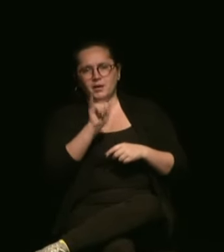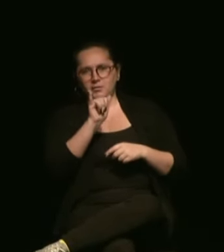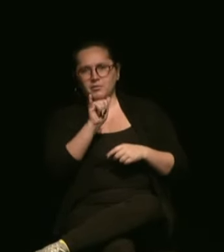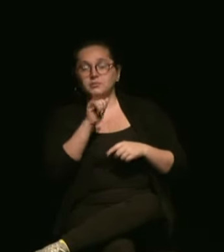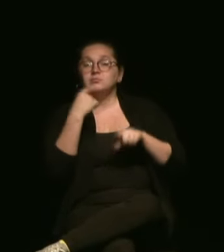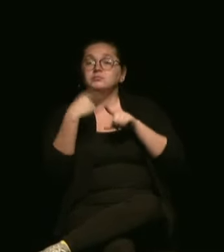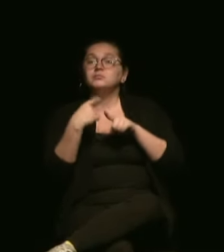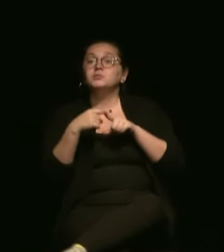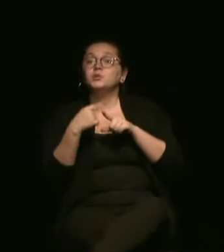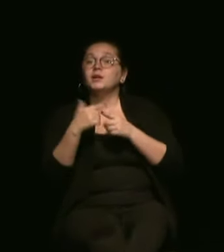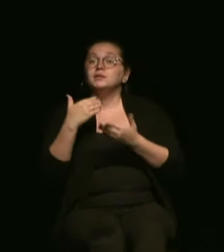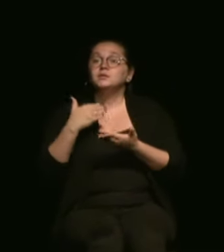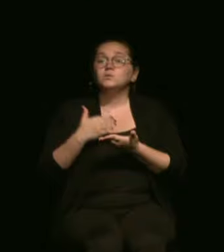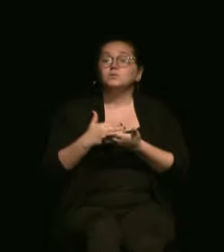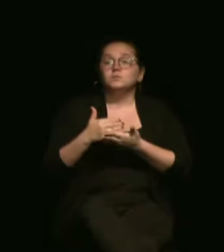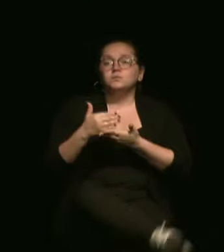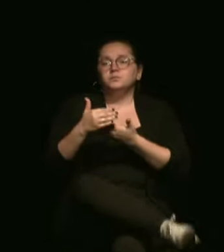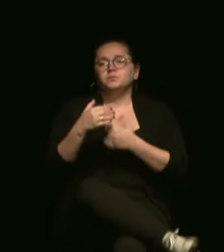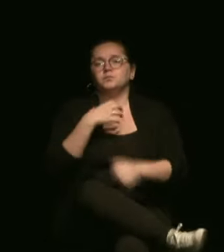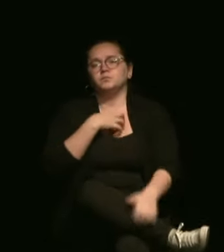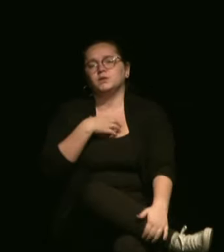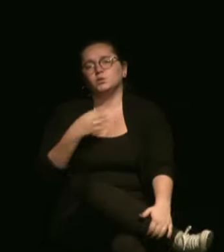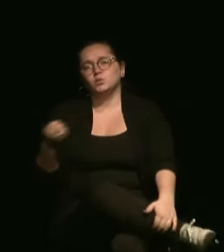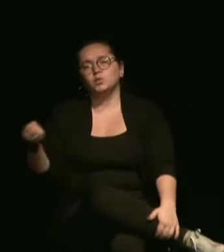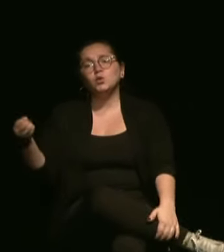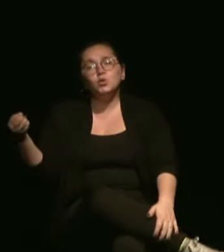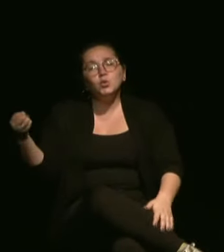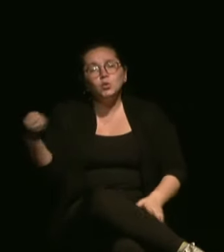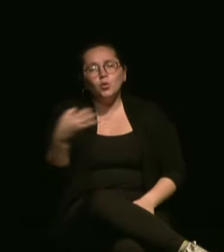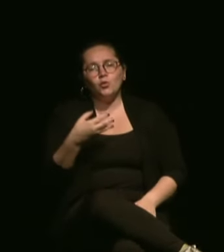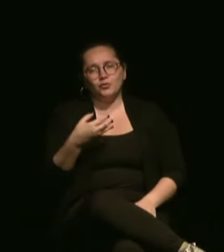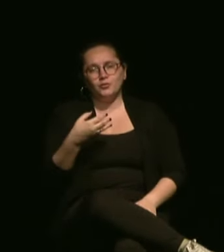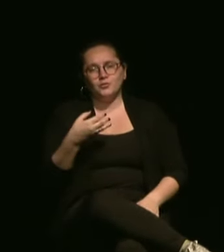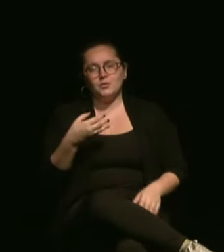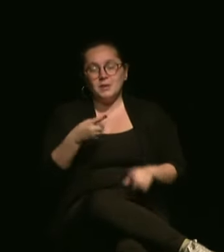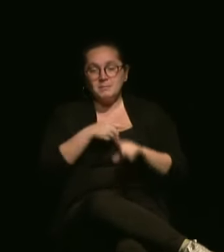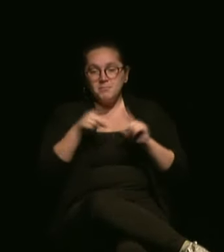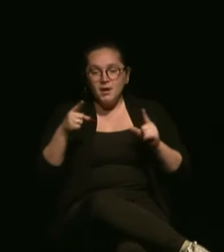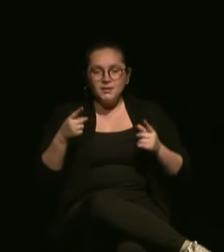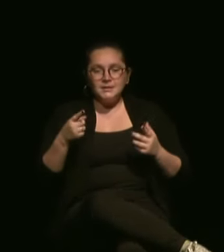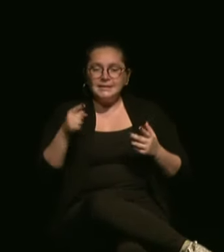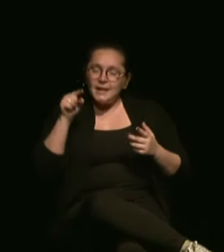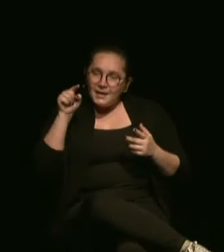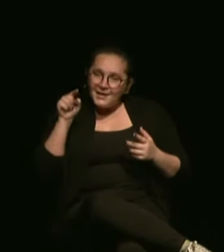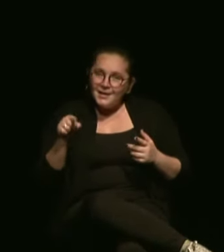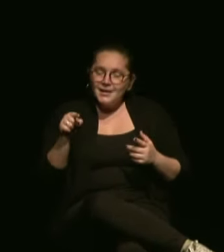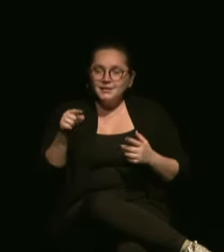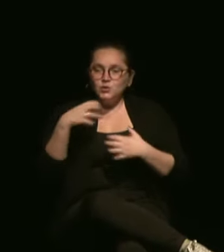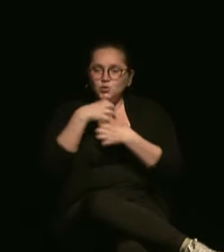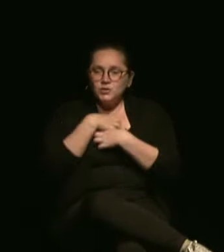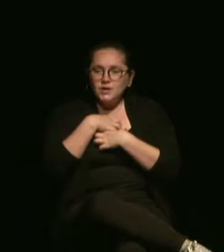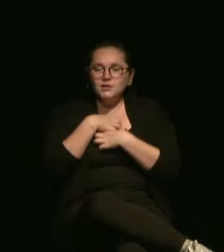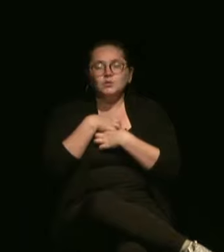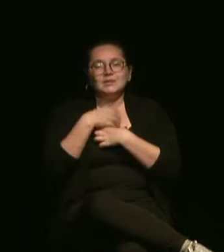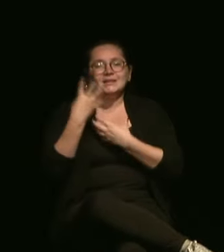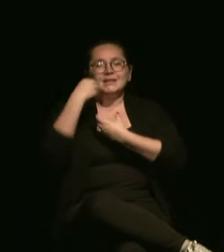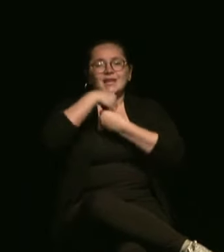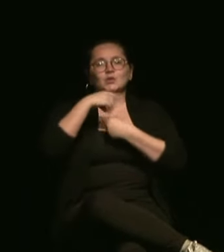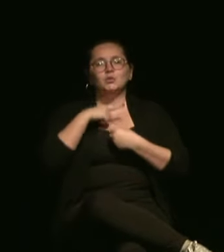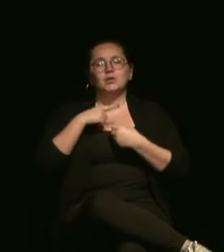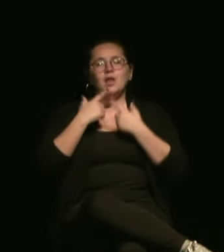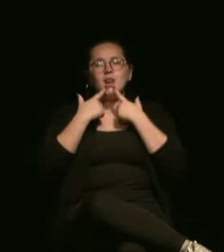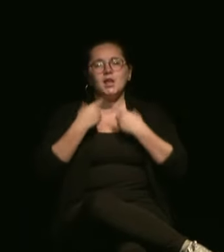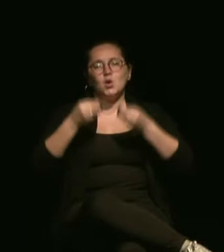começando a explorar esse novo cinema. Então, é um cinema que ainda tem um quê da linguagem do jornalismo.